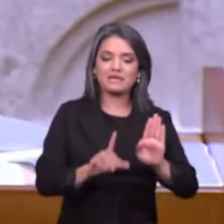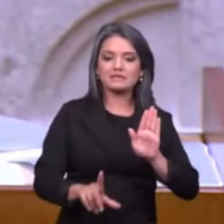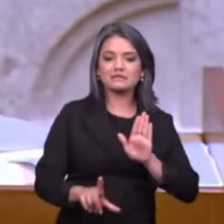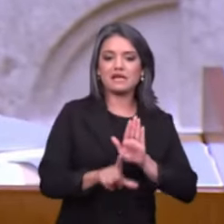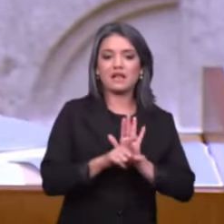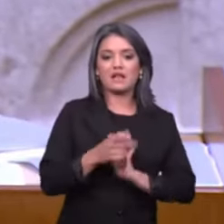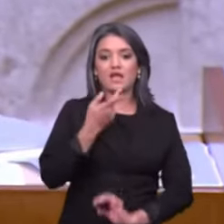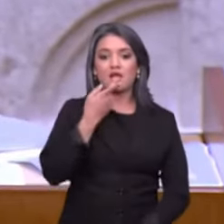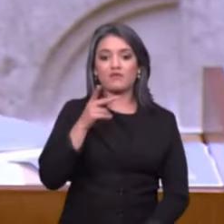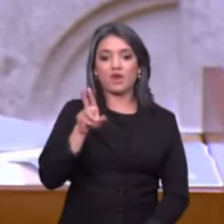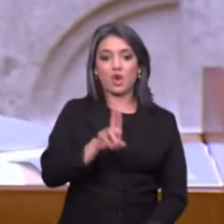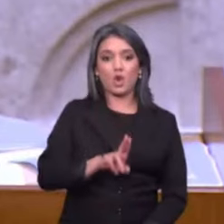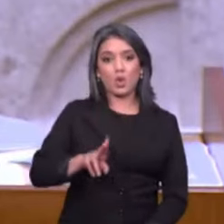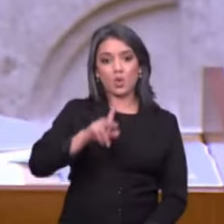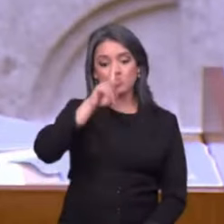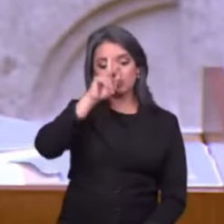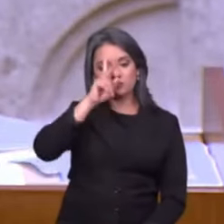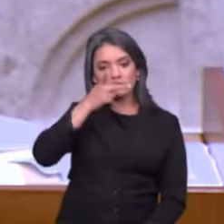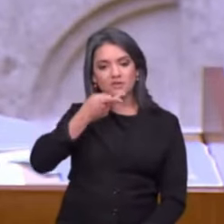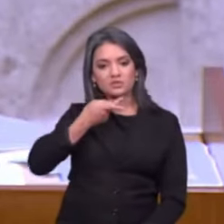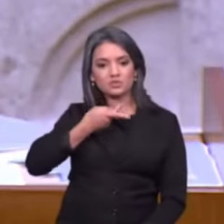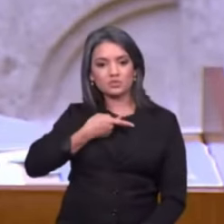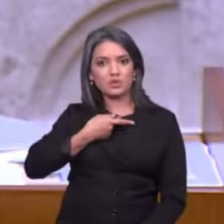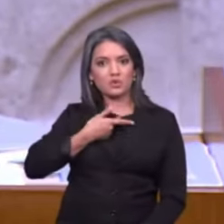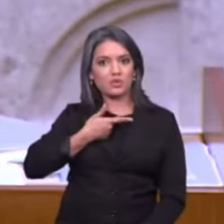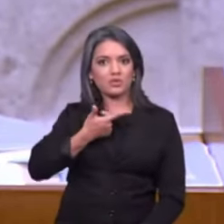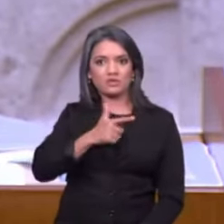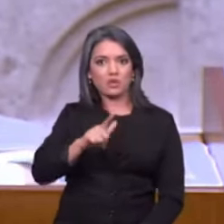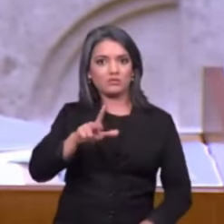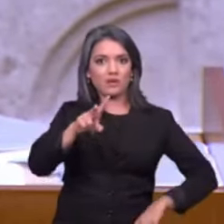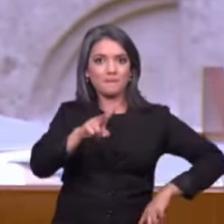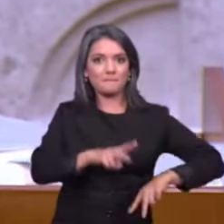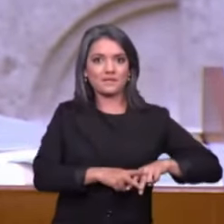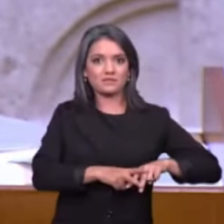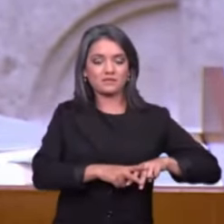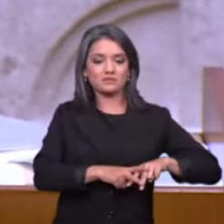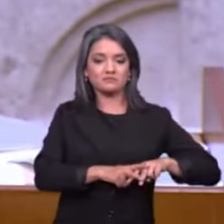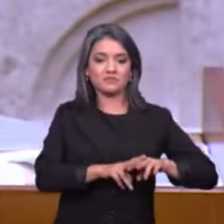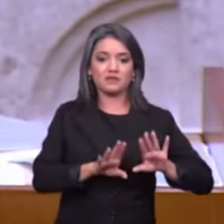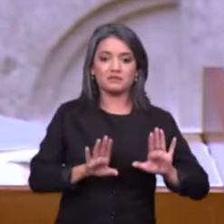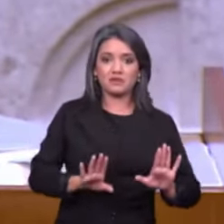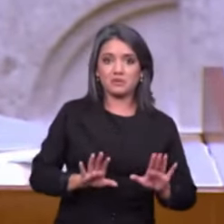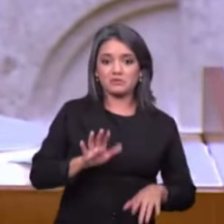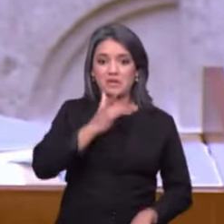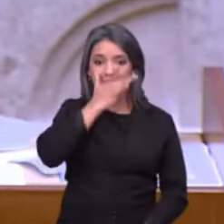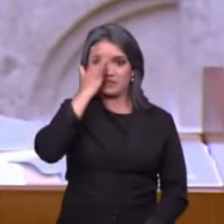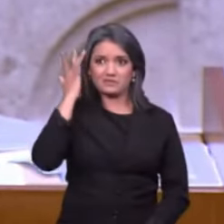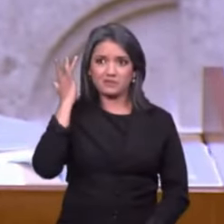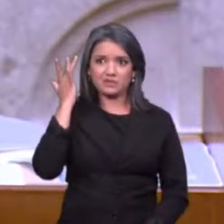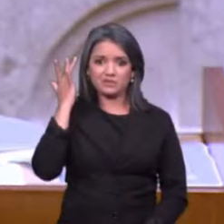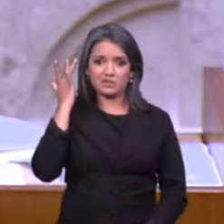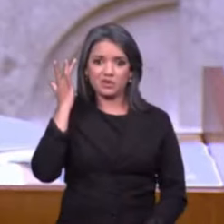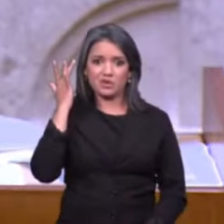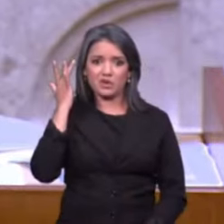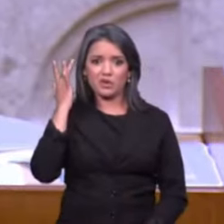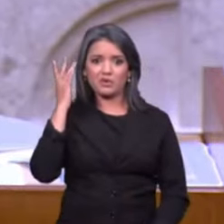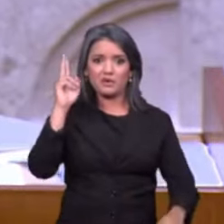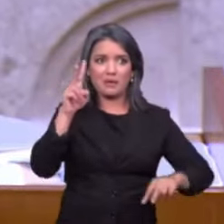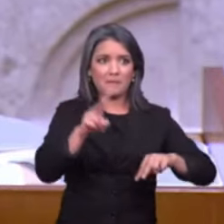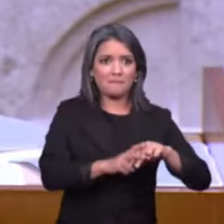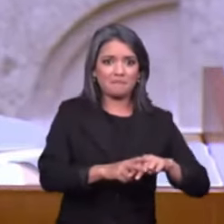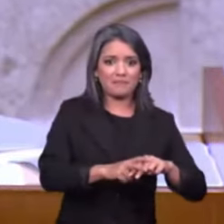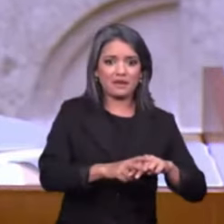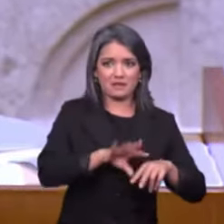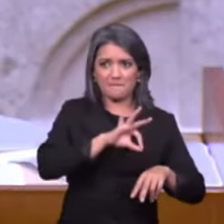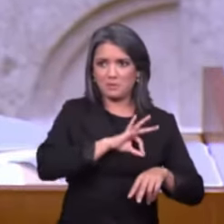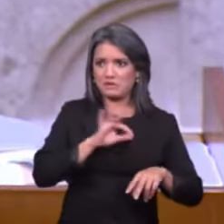pessoal não será punido com pena de prisão. E como as pessoas estão sendo presas pela